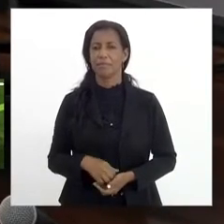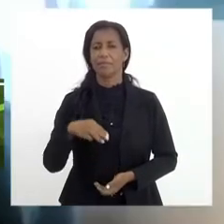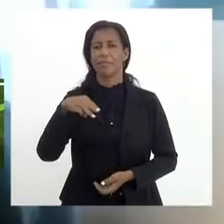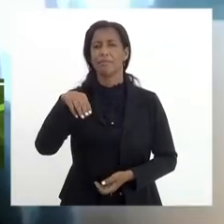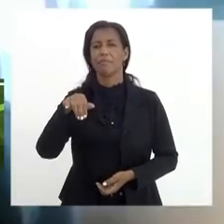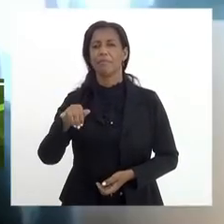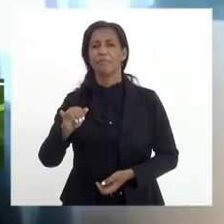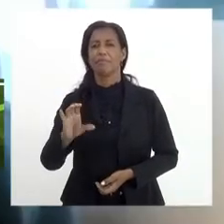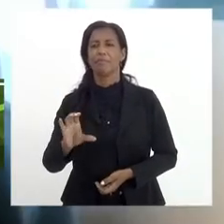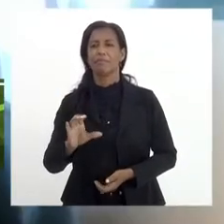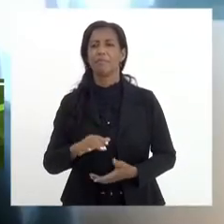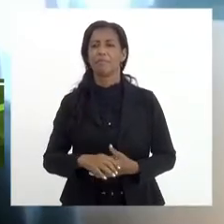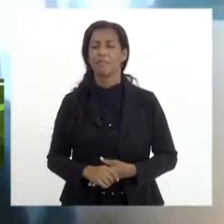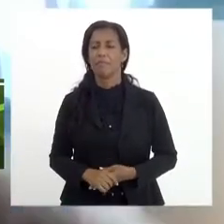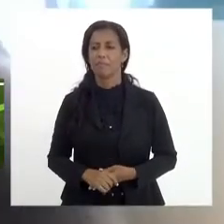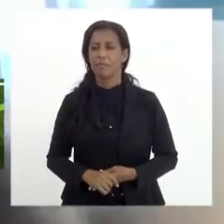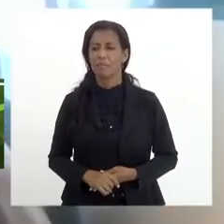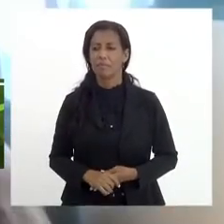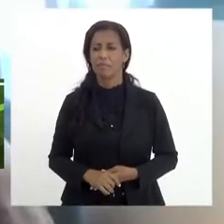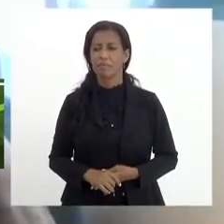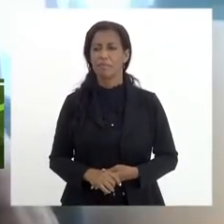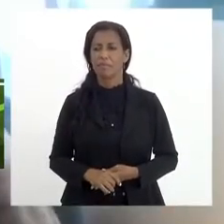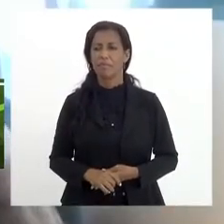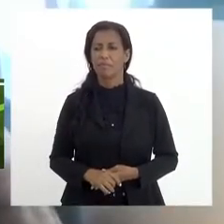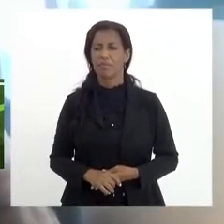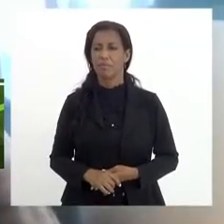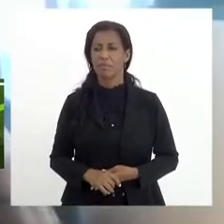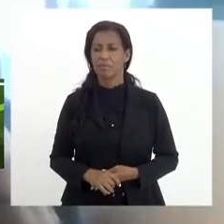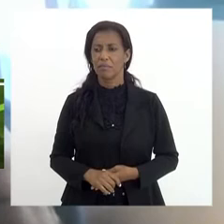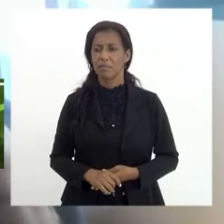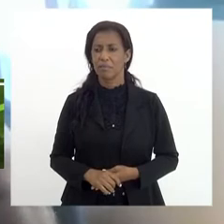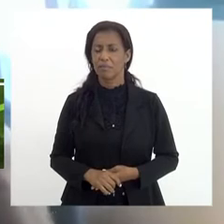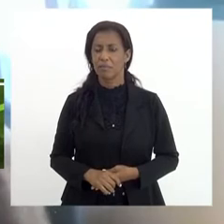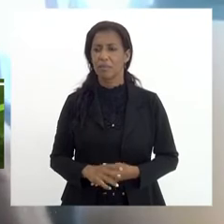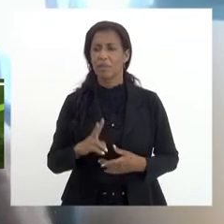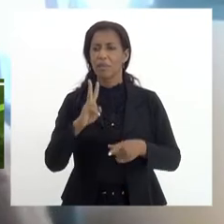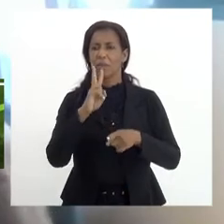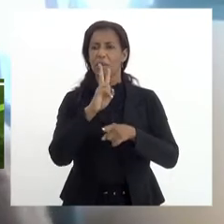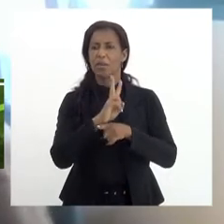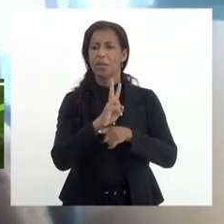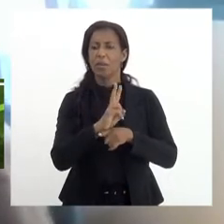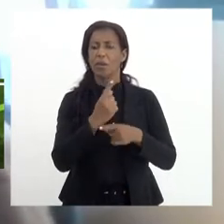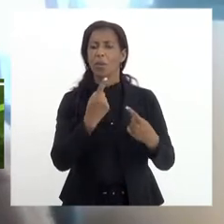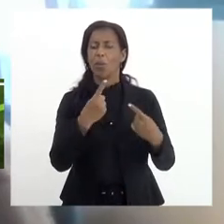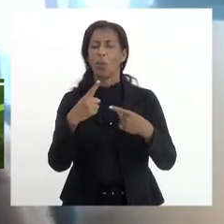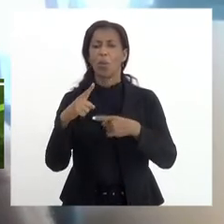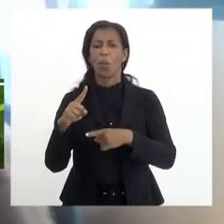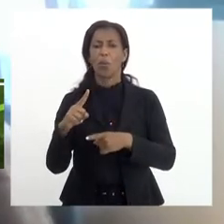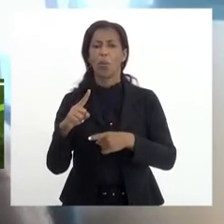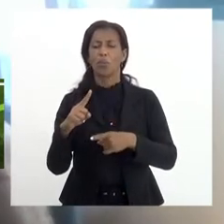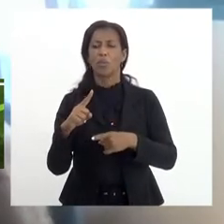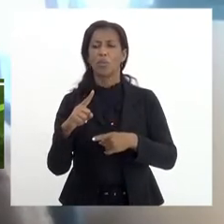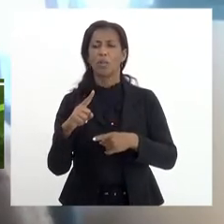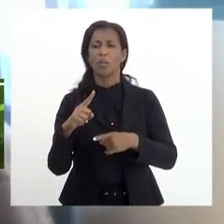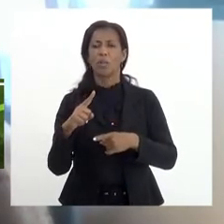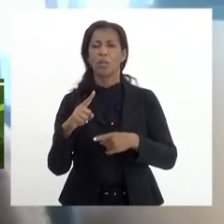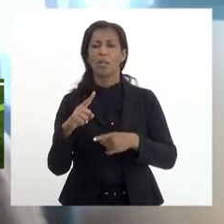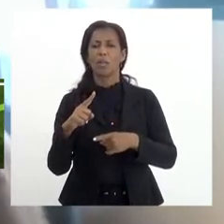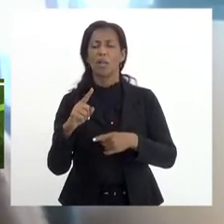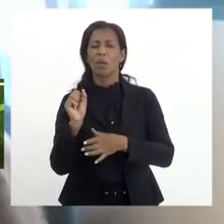rápida. Partindo para o Luiz Paulo. Vem cá, plano de proteção contra risco patrimonial, isso é um tipo de